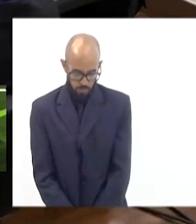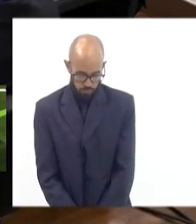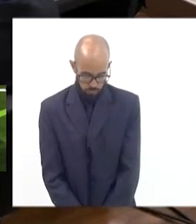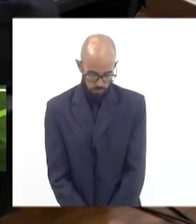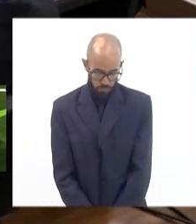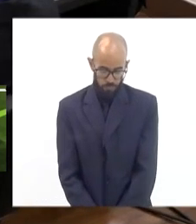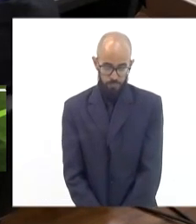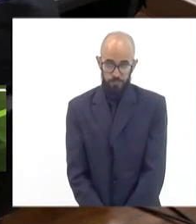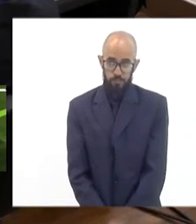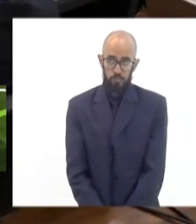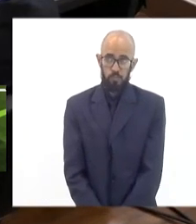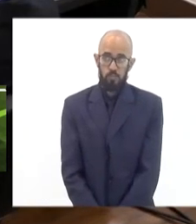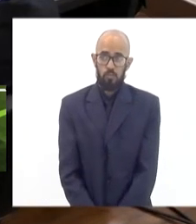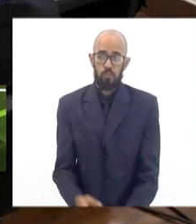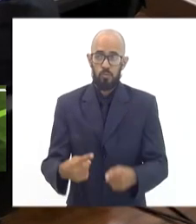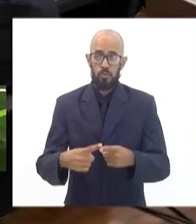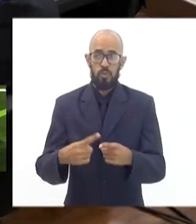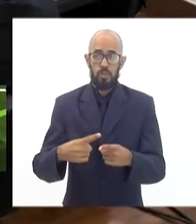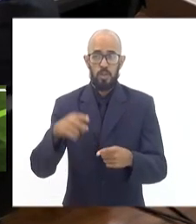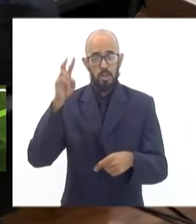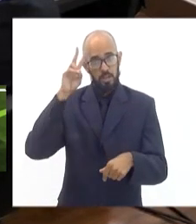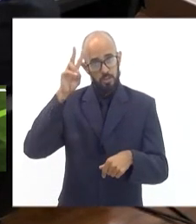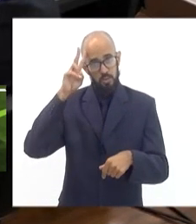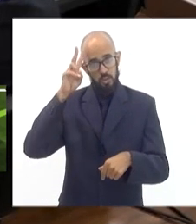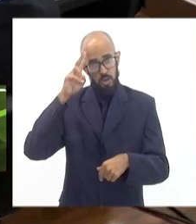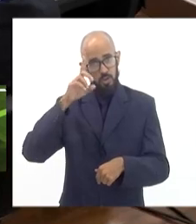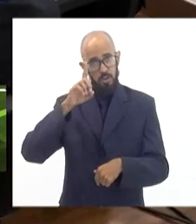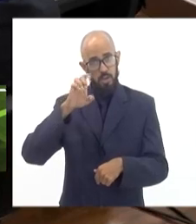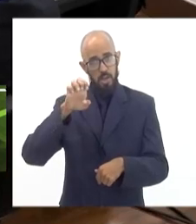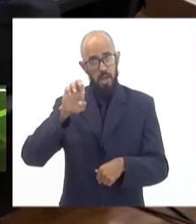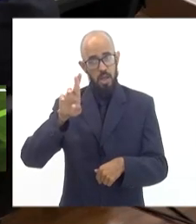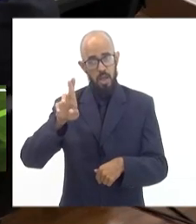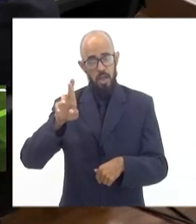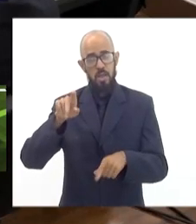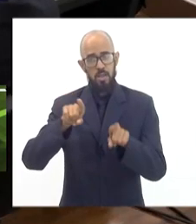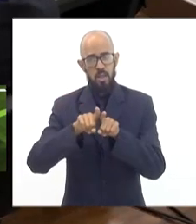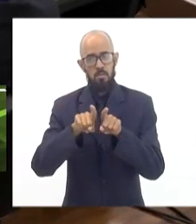Dr sempre foi pontes e grandes estruturas e